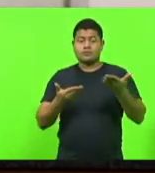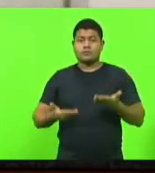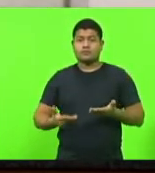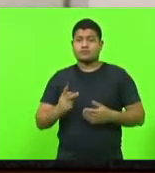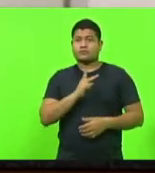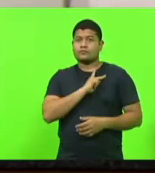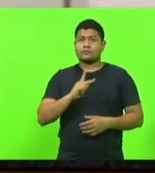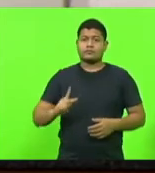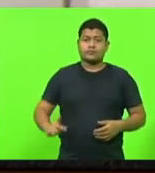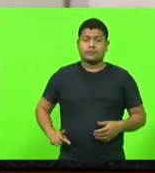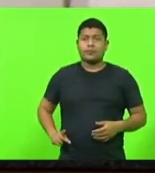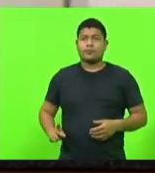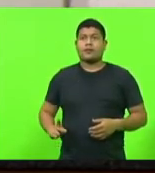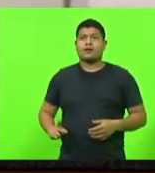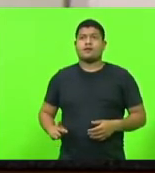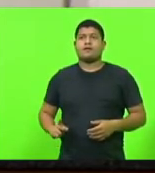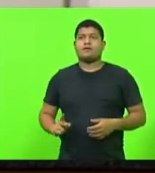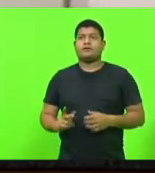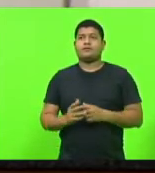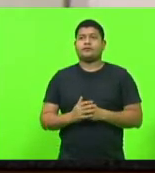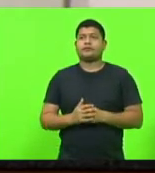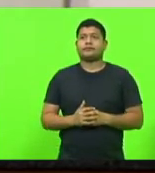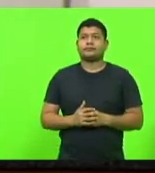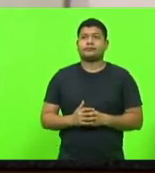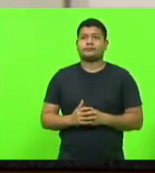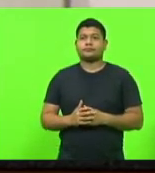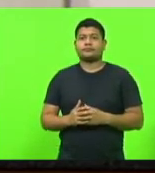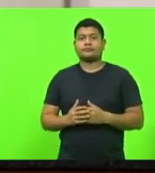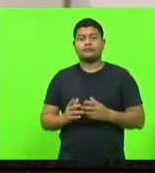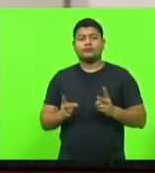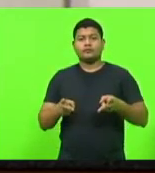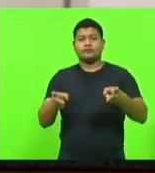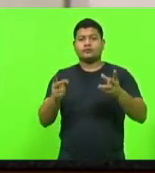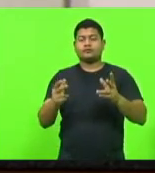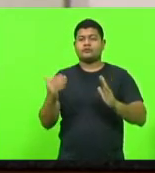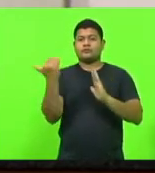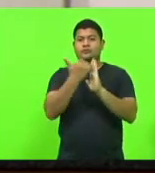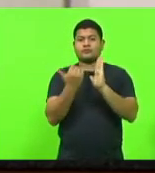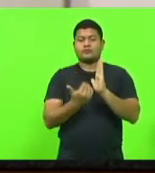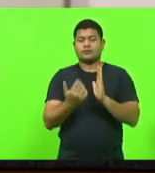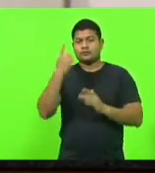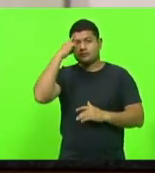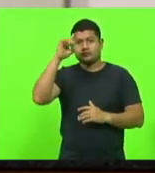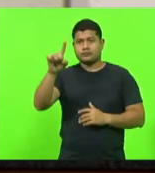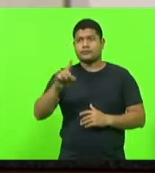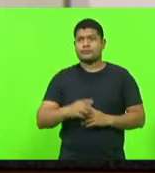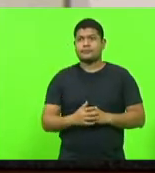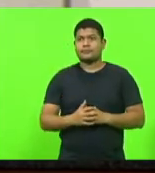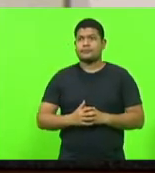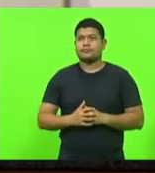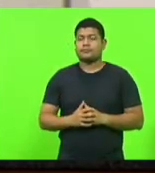que proceda e siga a sessão com a ordem do dia.